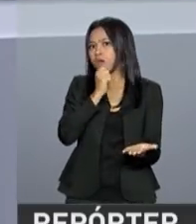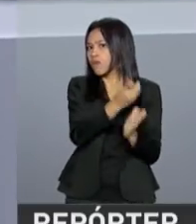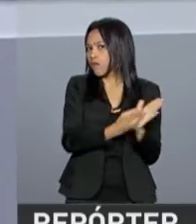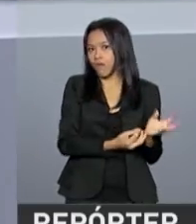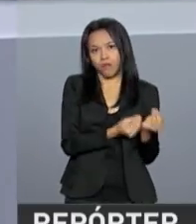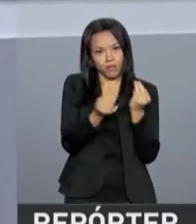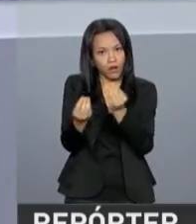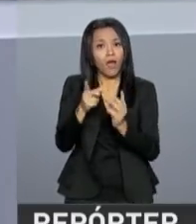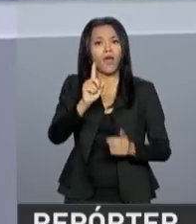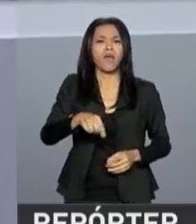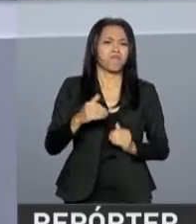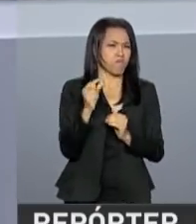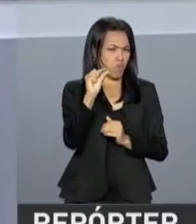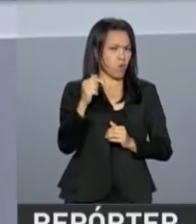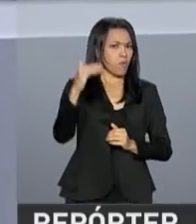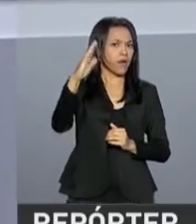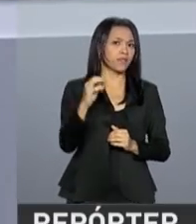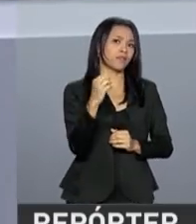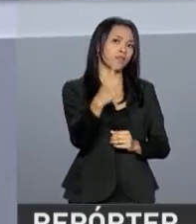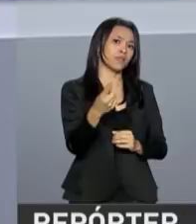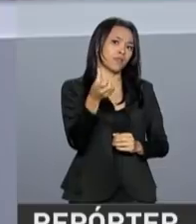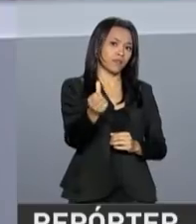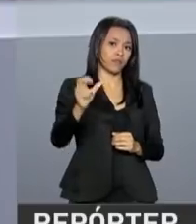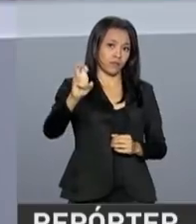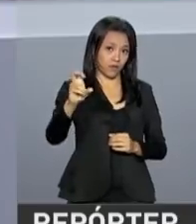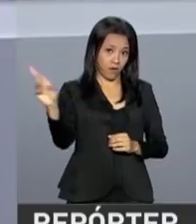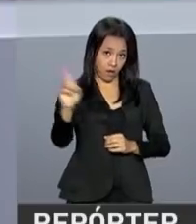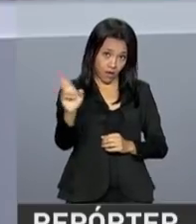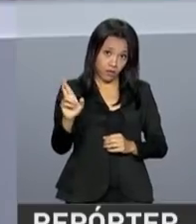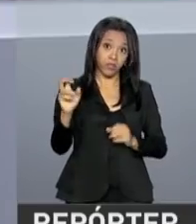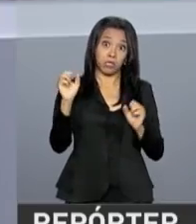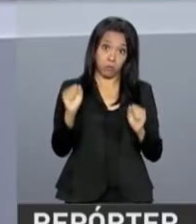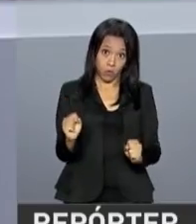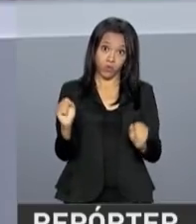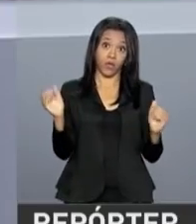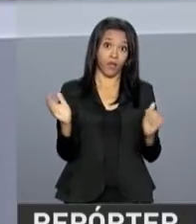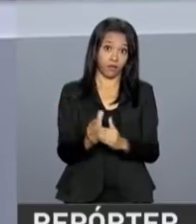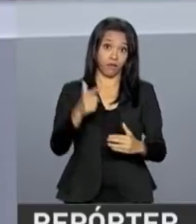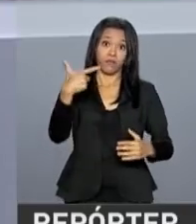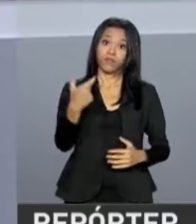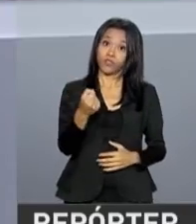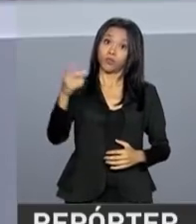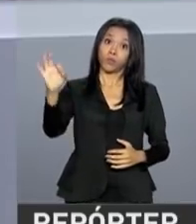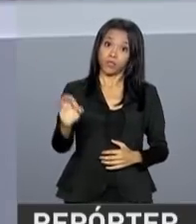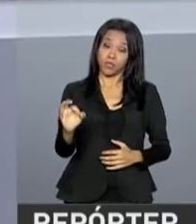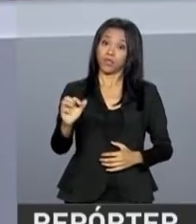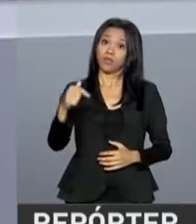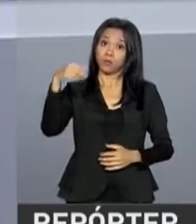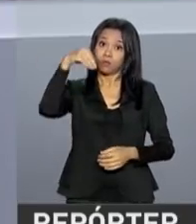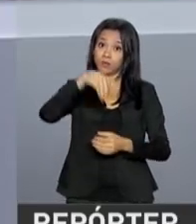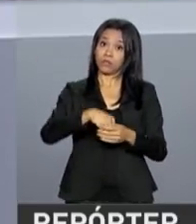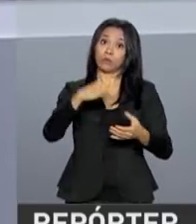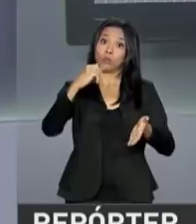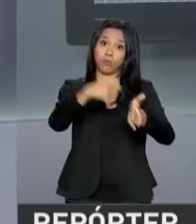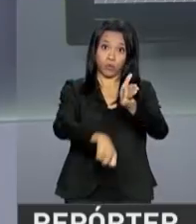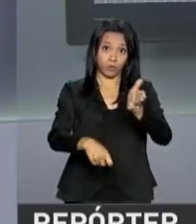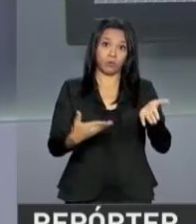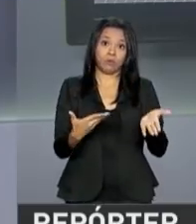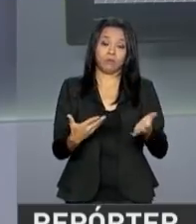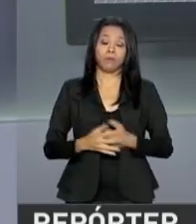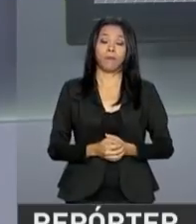é de pouco mais de cento e sessenta e cinco reais e pode chegar a 20% sobre o imposto devido